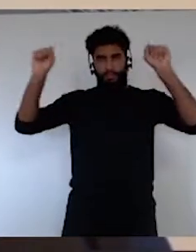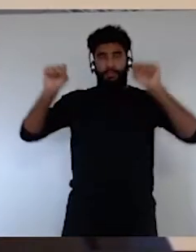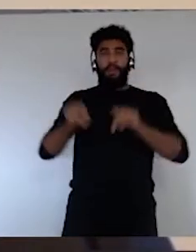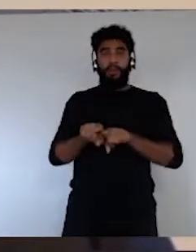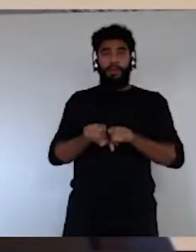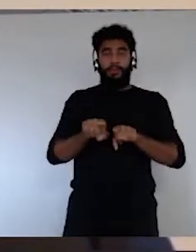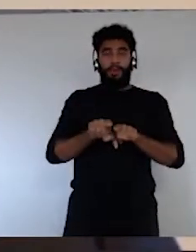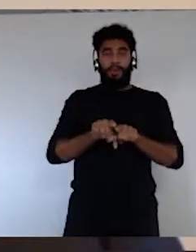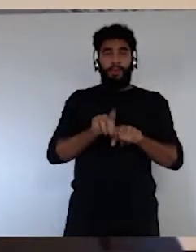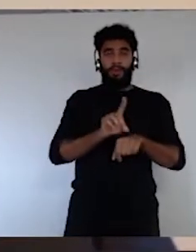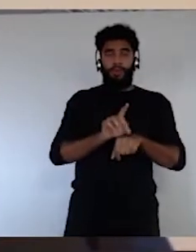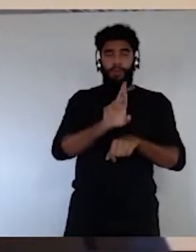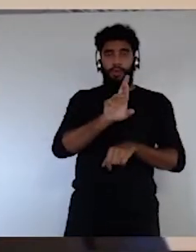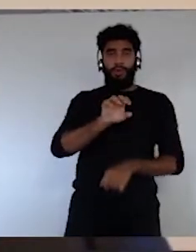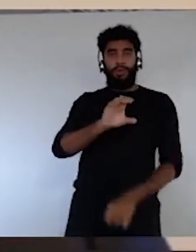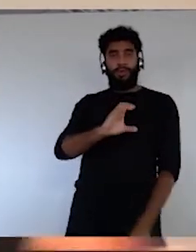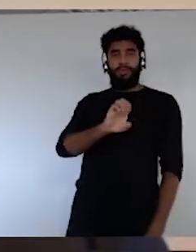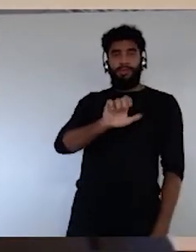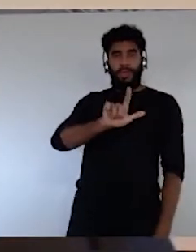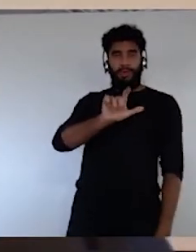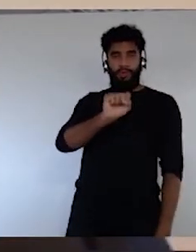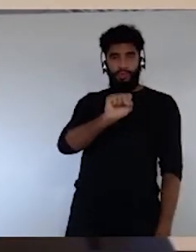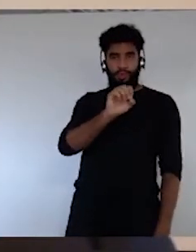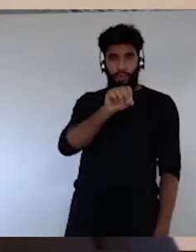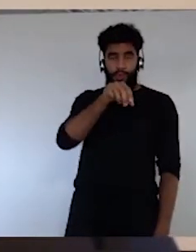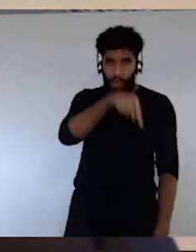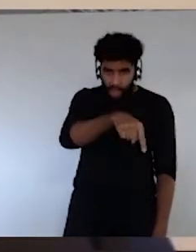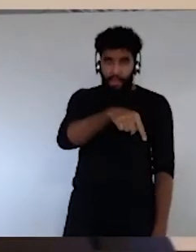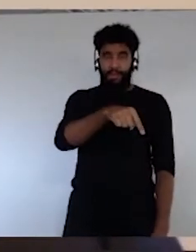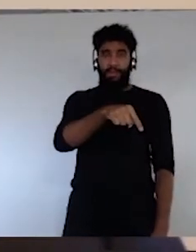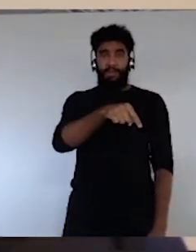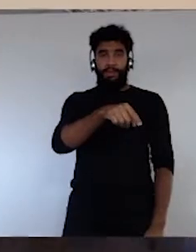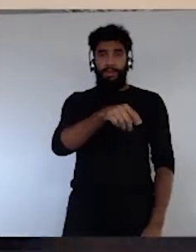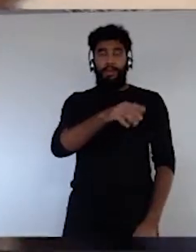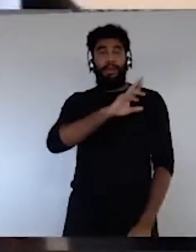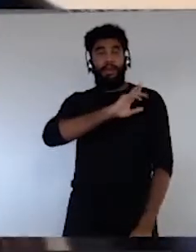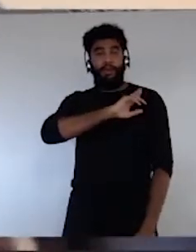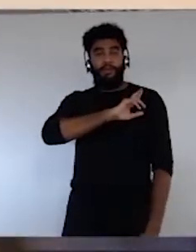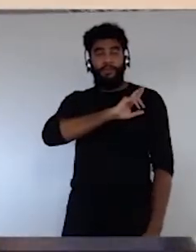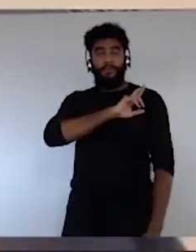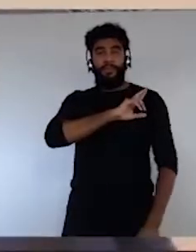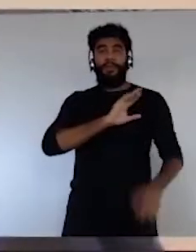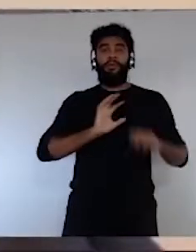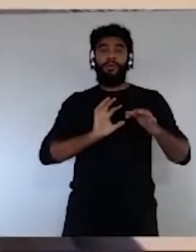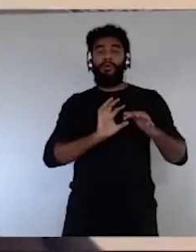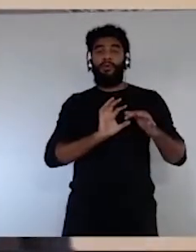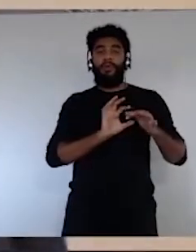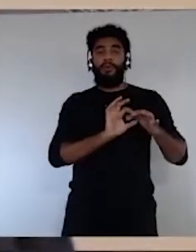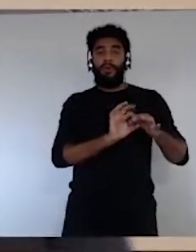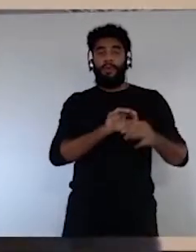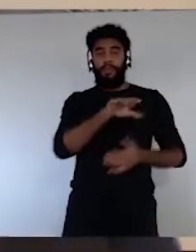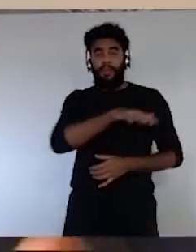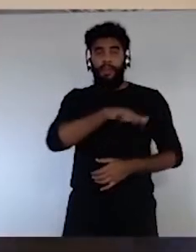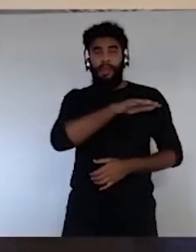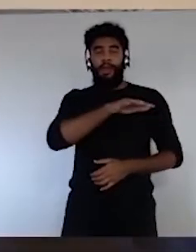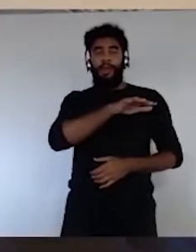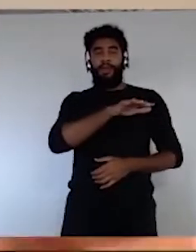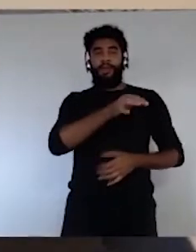Mori, queridíssimo amigo também, que dirige a parte do contencioso judicial do Pinheiro